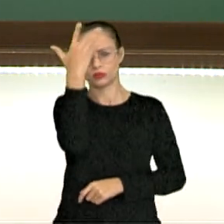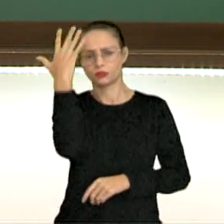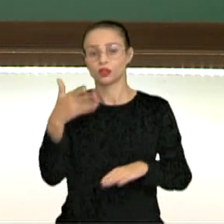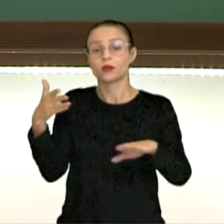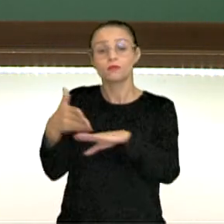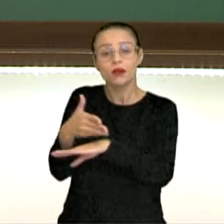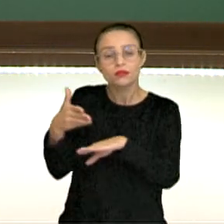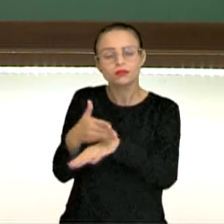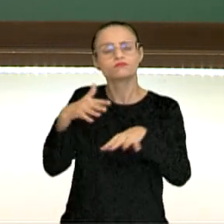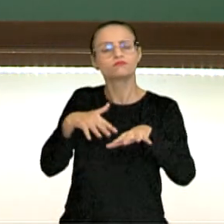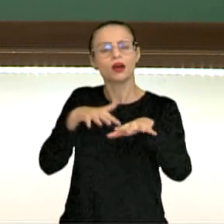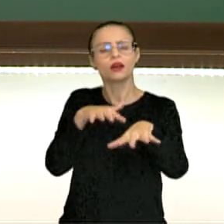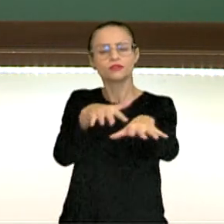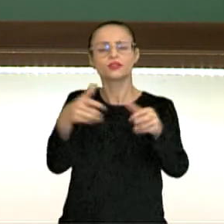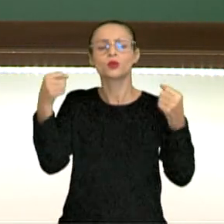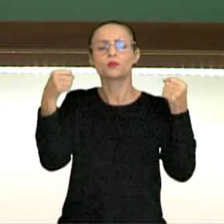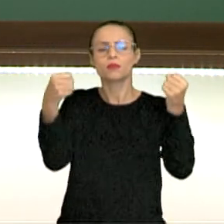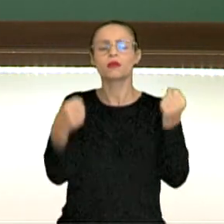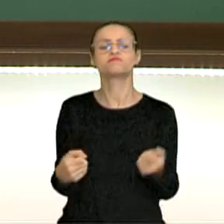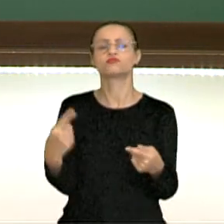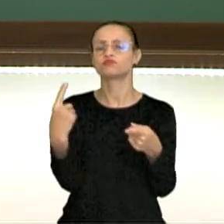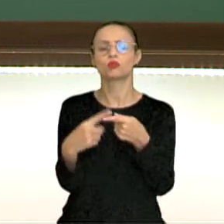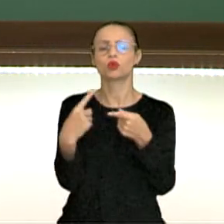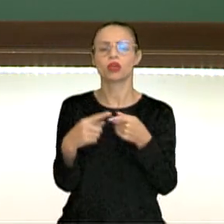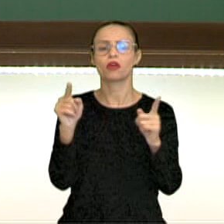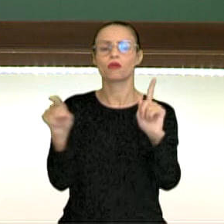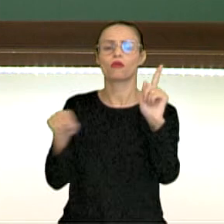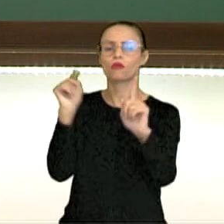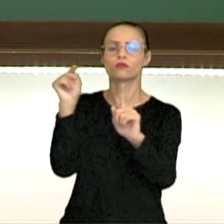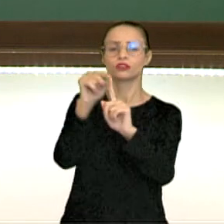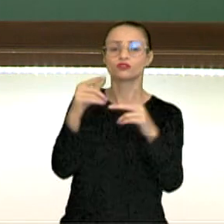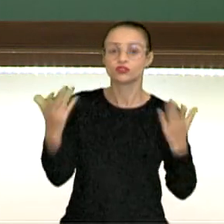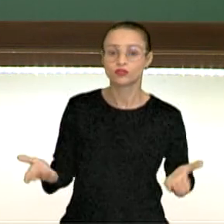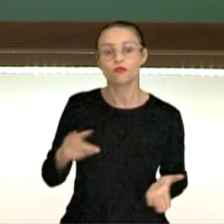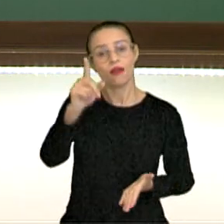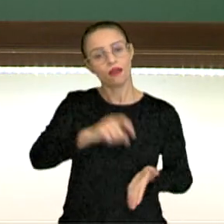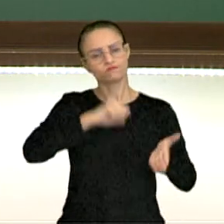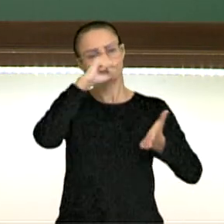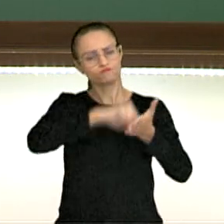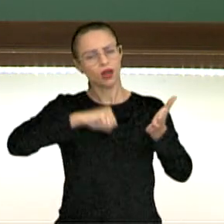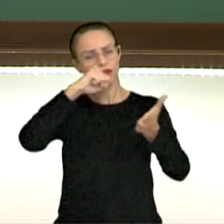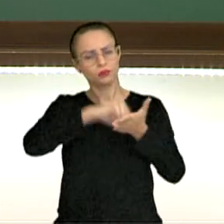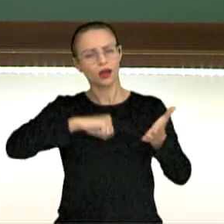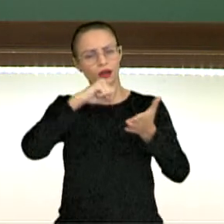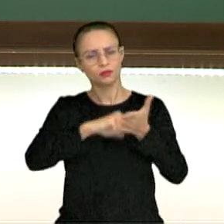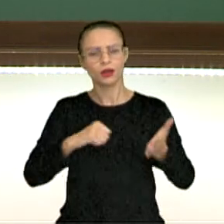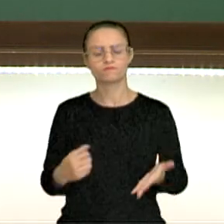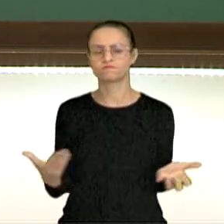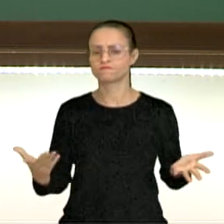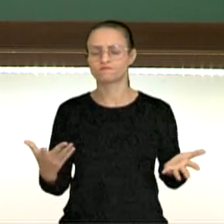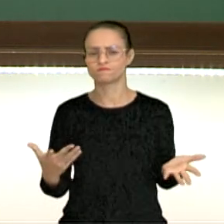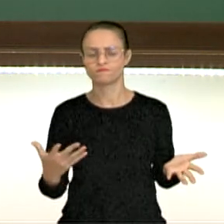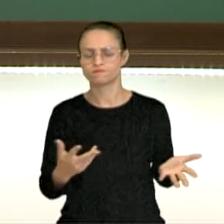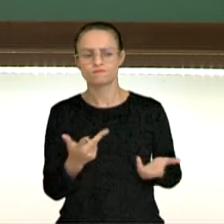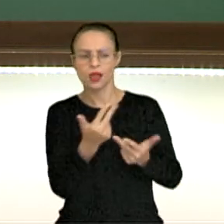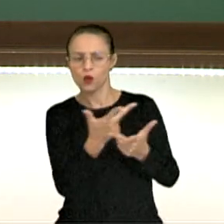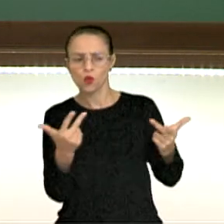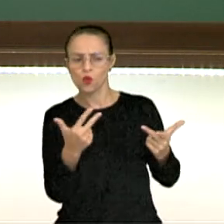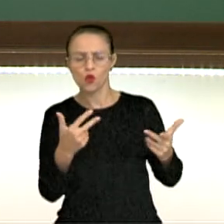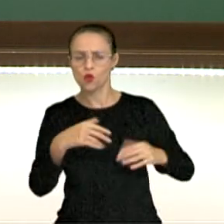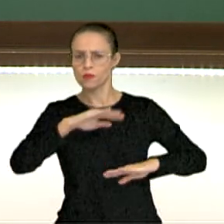de manifestações, qual é o objetivo delas? Elas reivindicam, elas estão descontentes com alguma